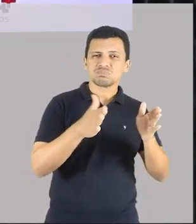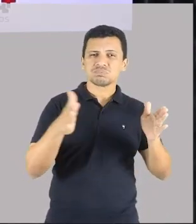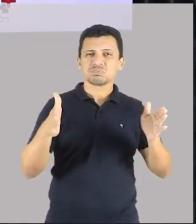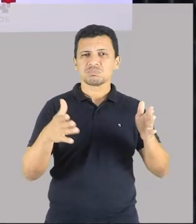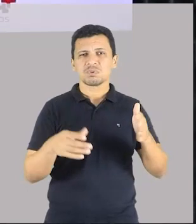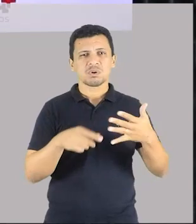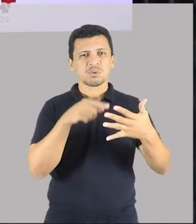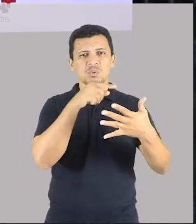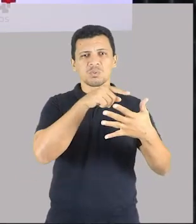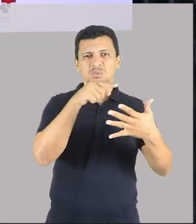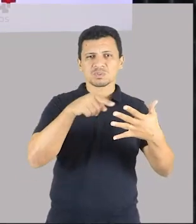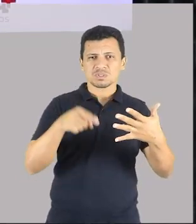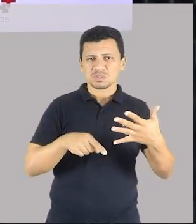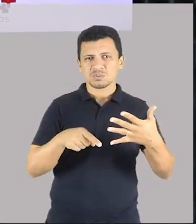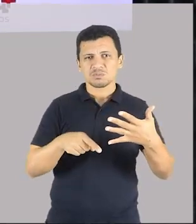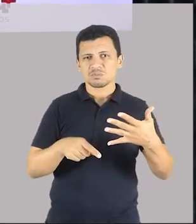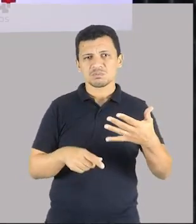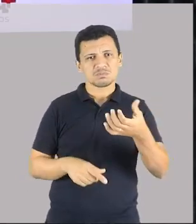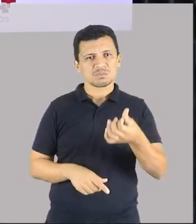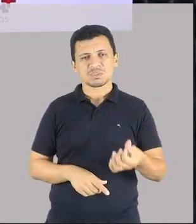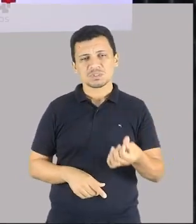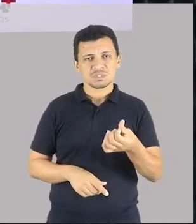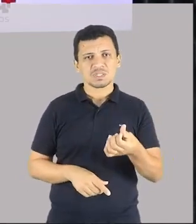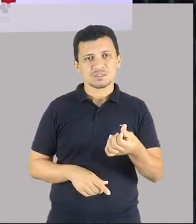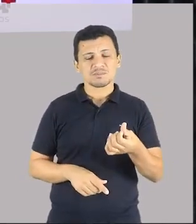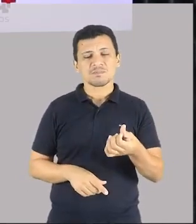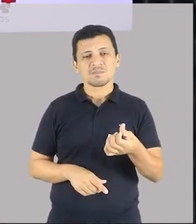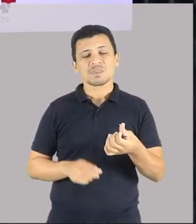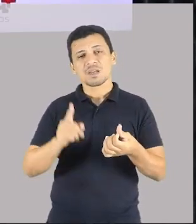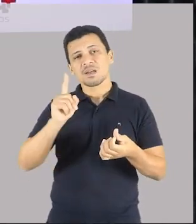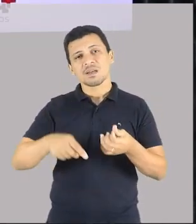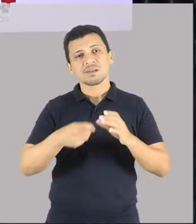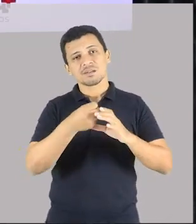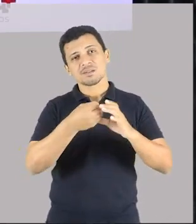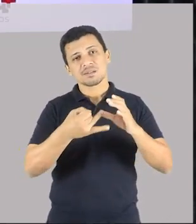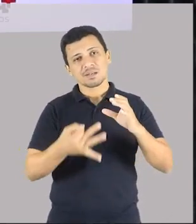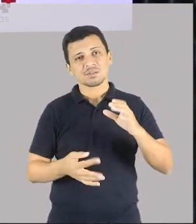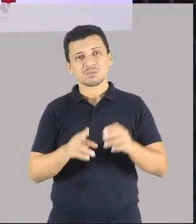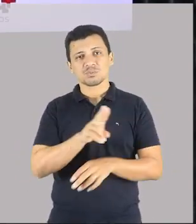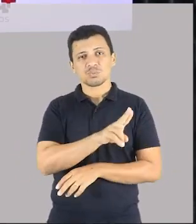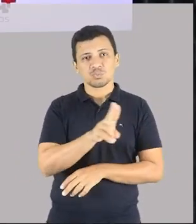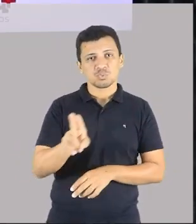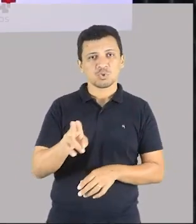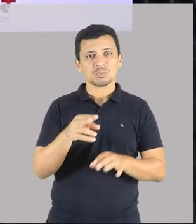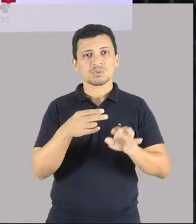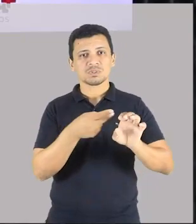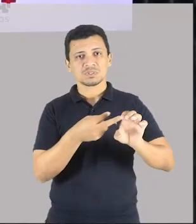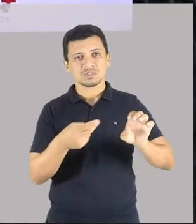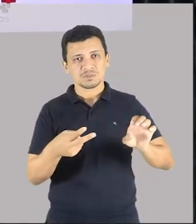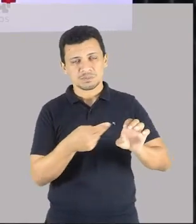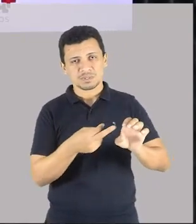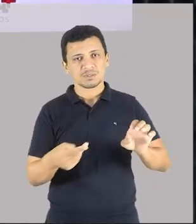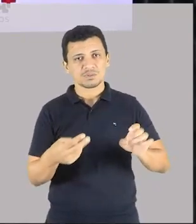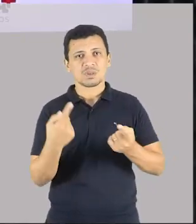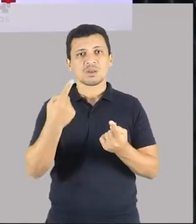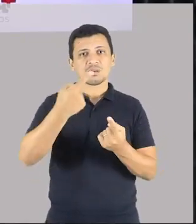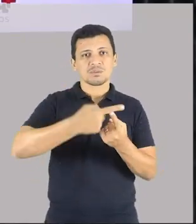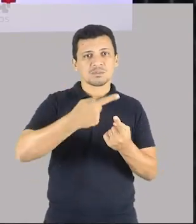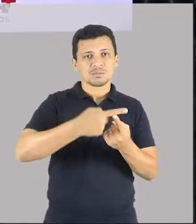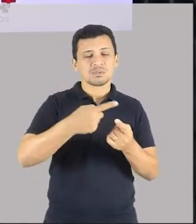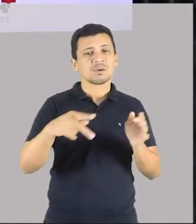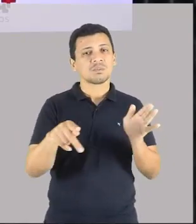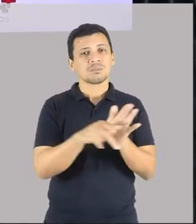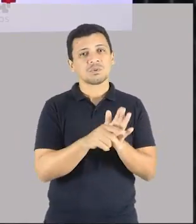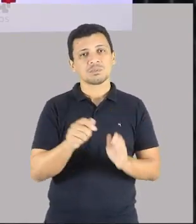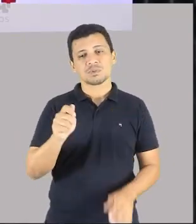5, 6 categorias, que são as características, são os nomes, os elementos, as classificações próprias